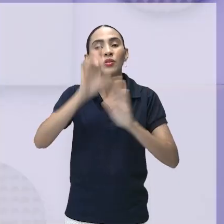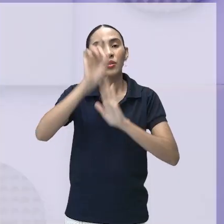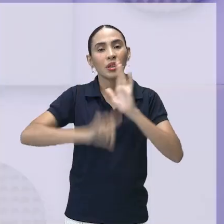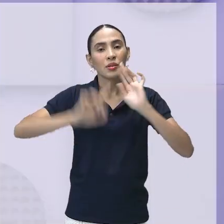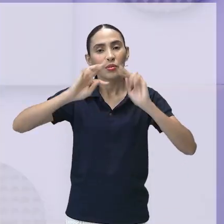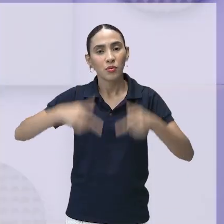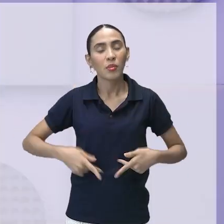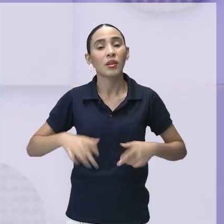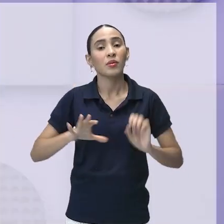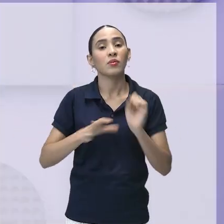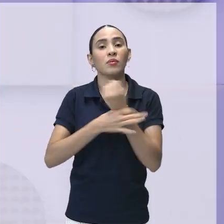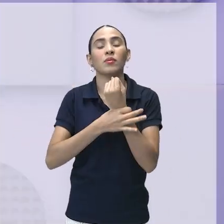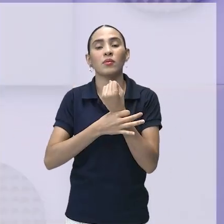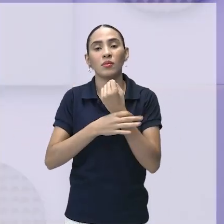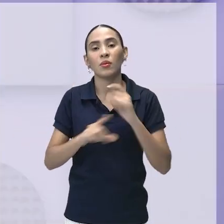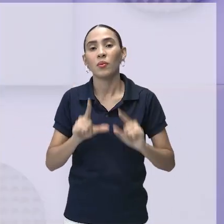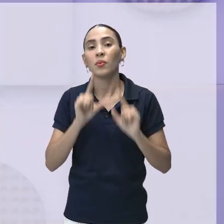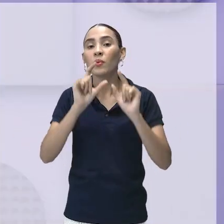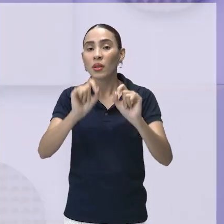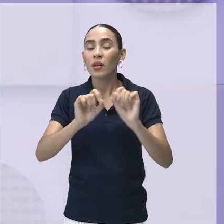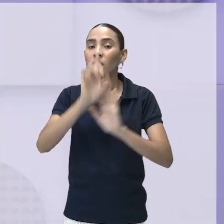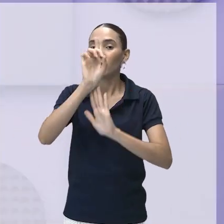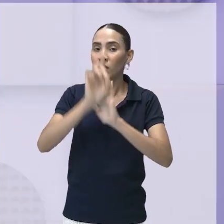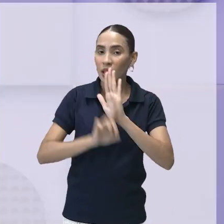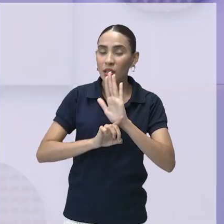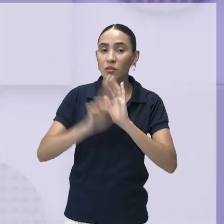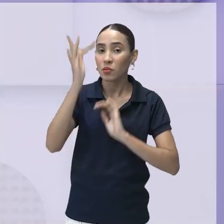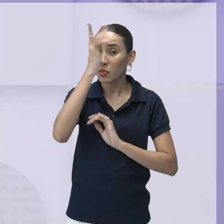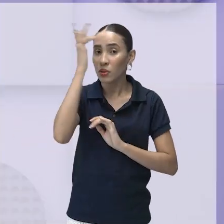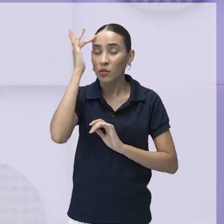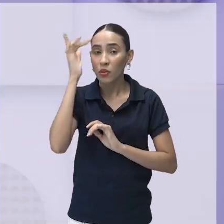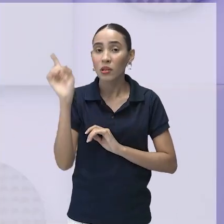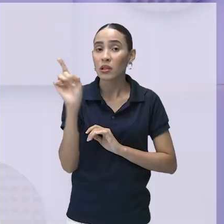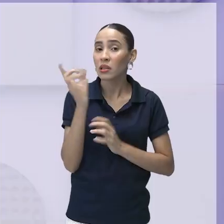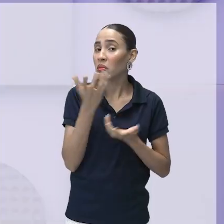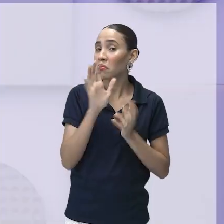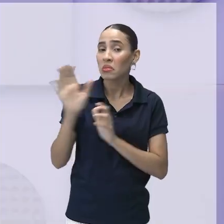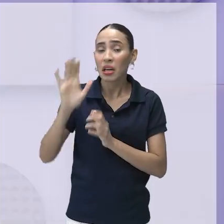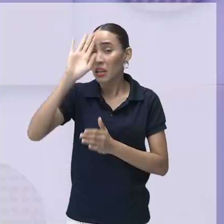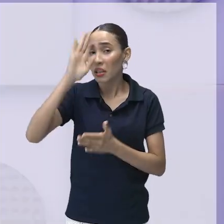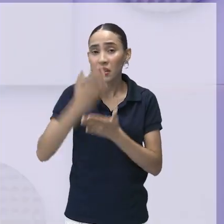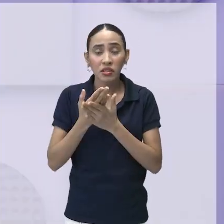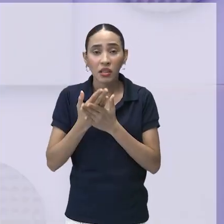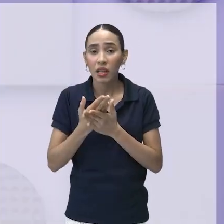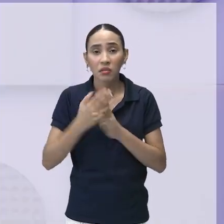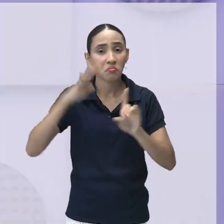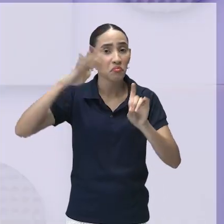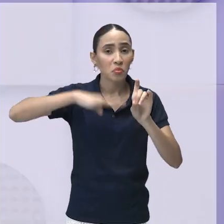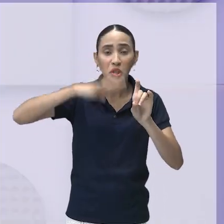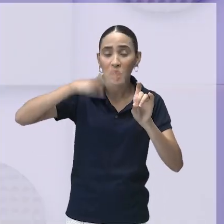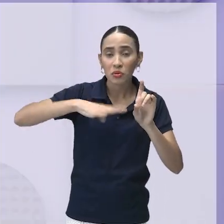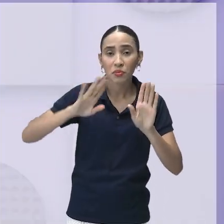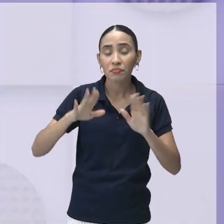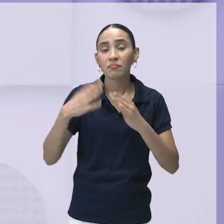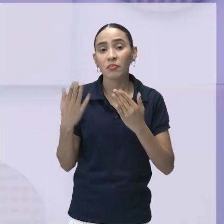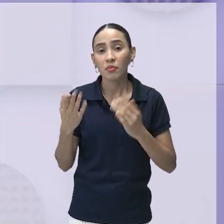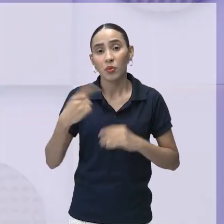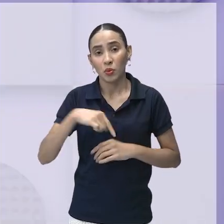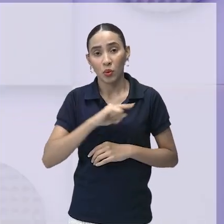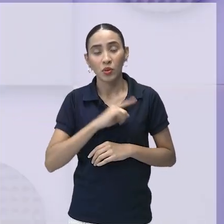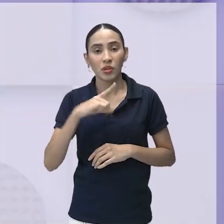inclusive garante o direito das pessoas que não querem crer em uma divindade. E aí